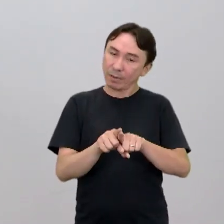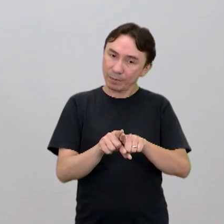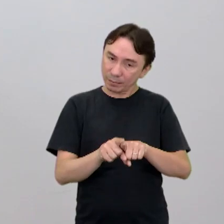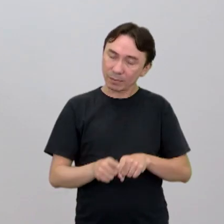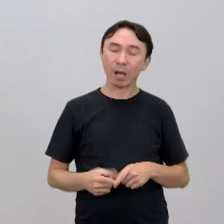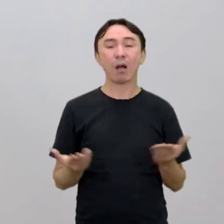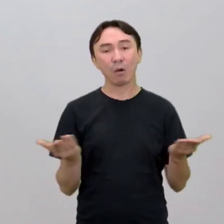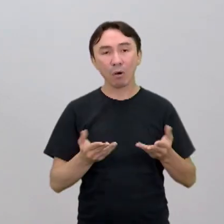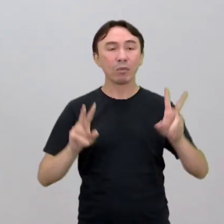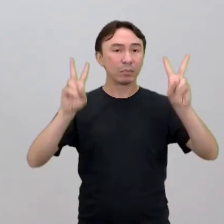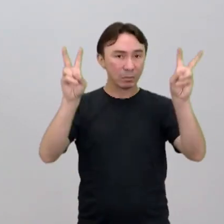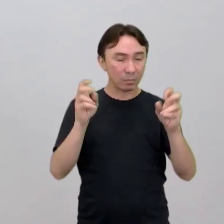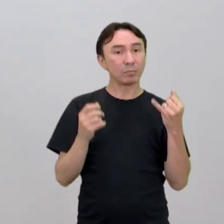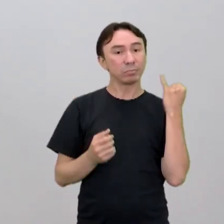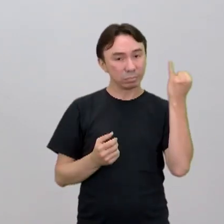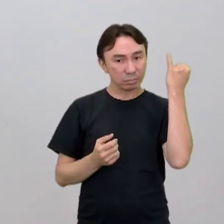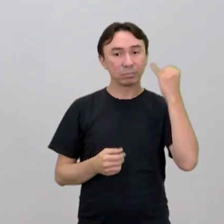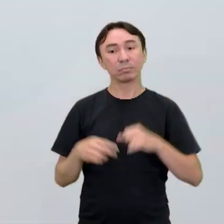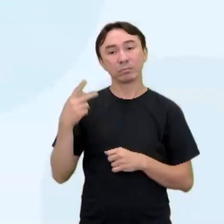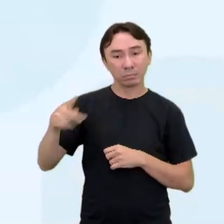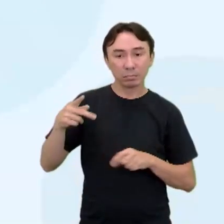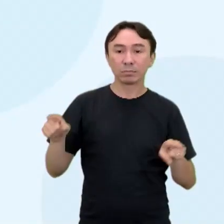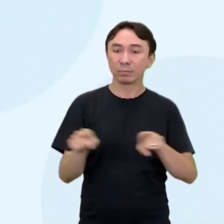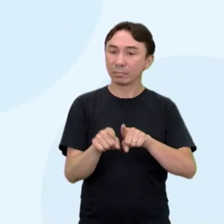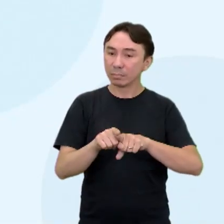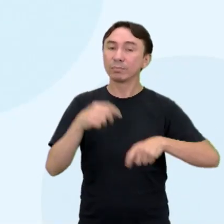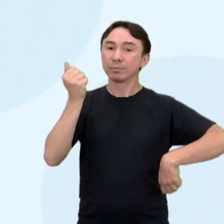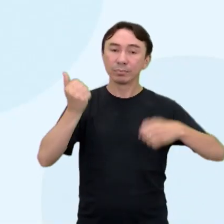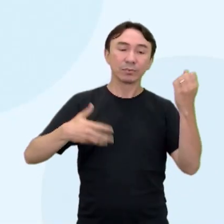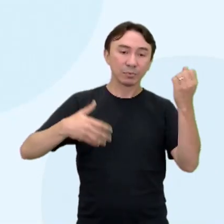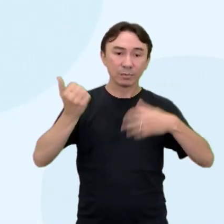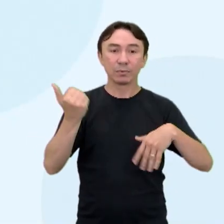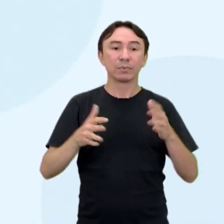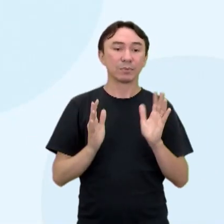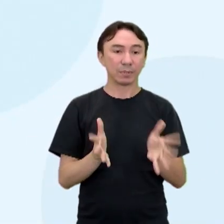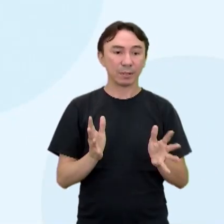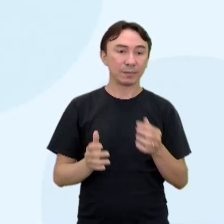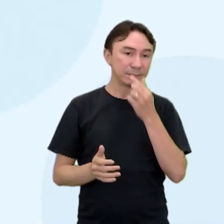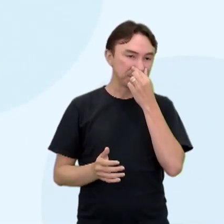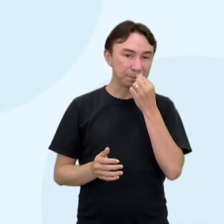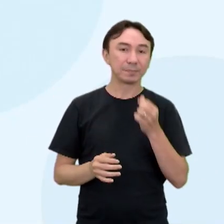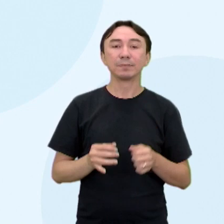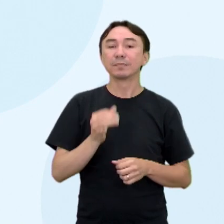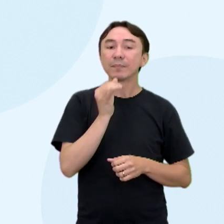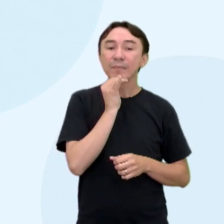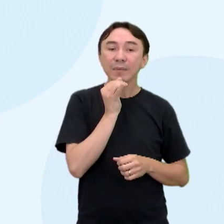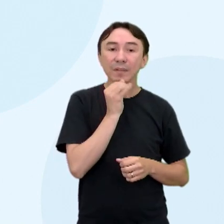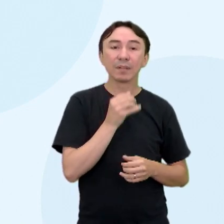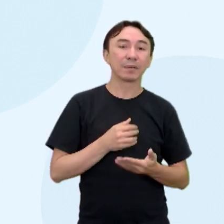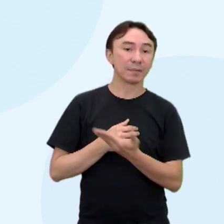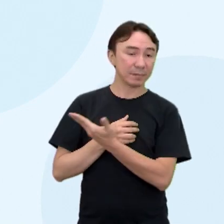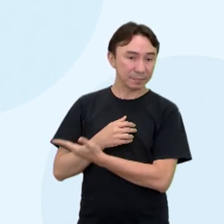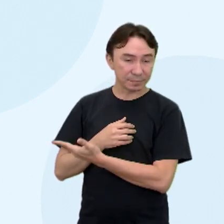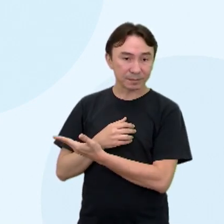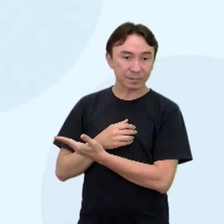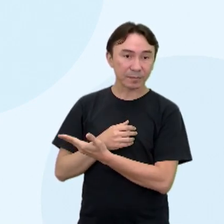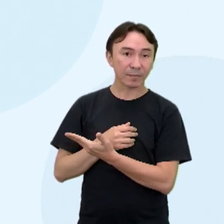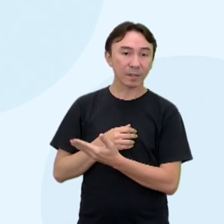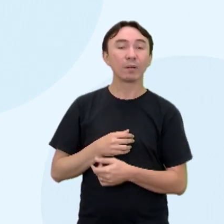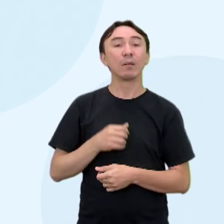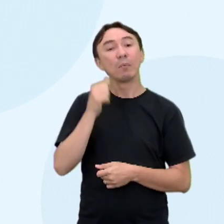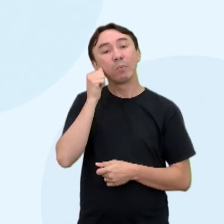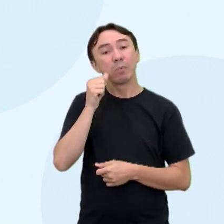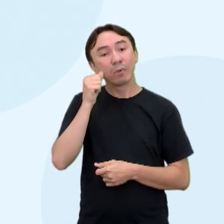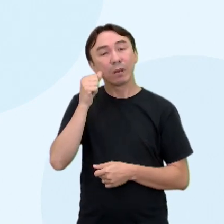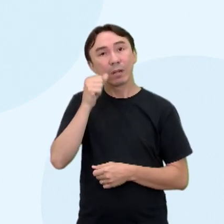aula também, pode pôr na tela para eles. Olha só. Mulheres passam 40 anos proibidas por lei de jogar futebol